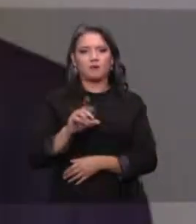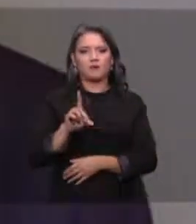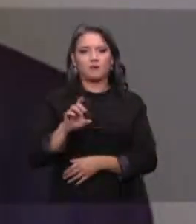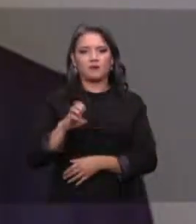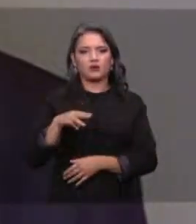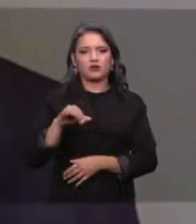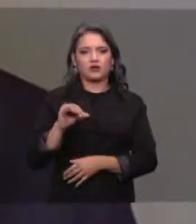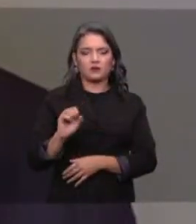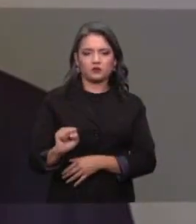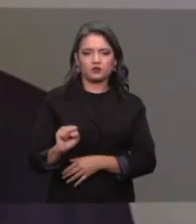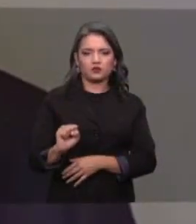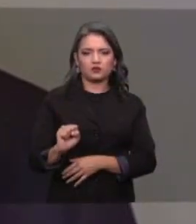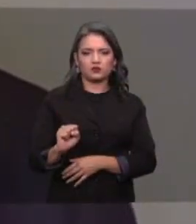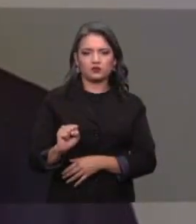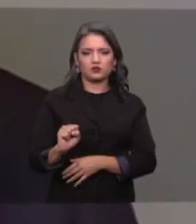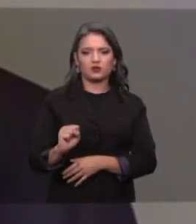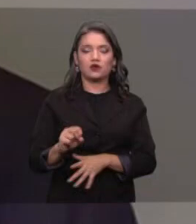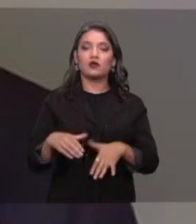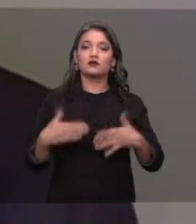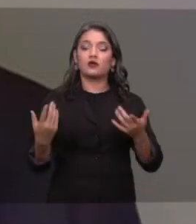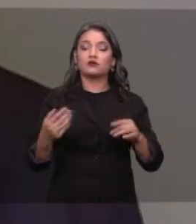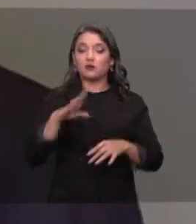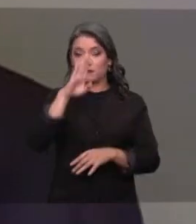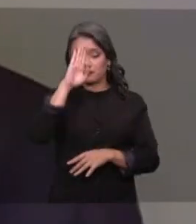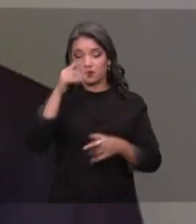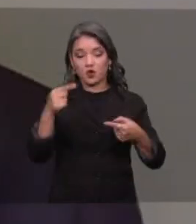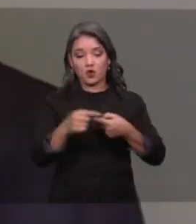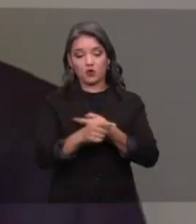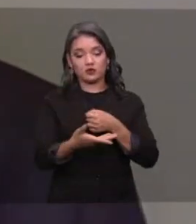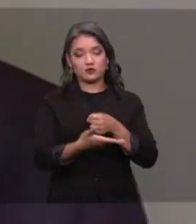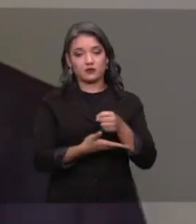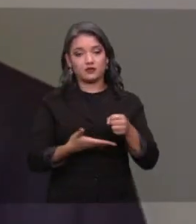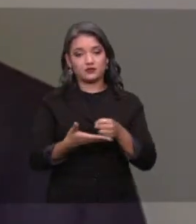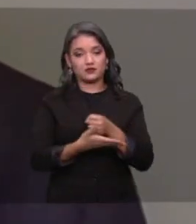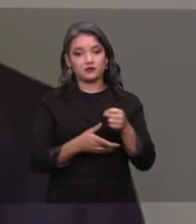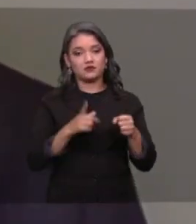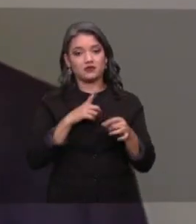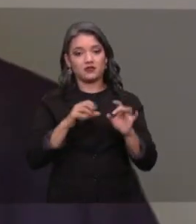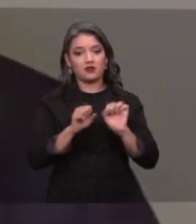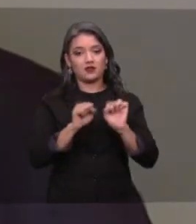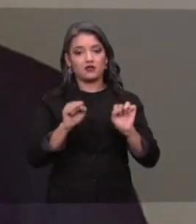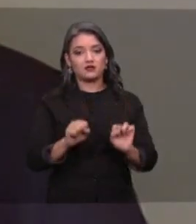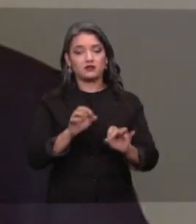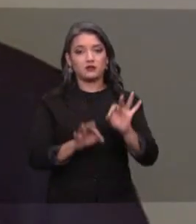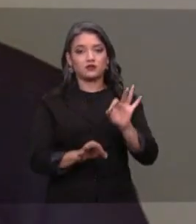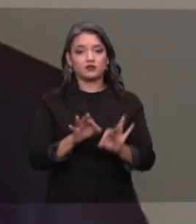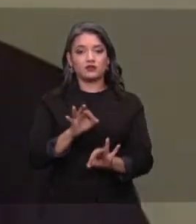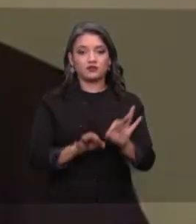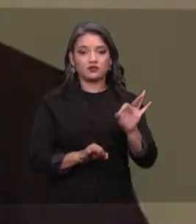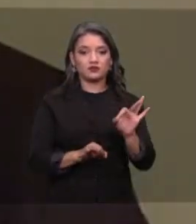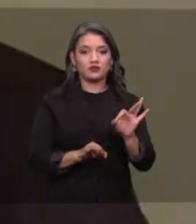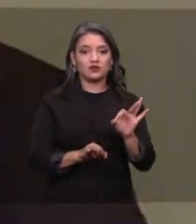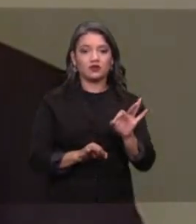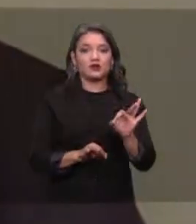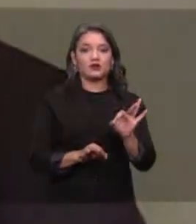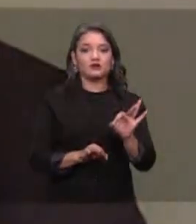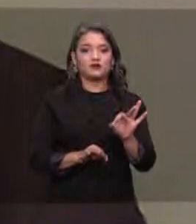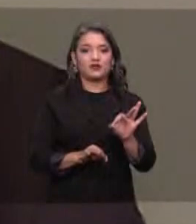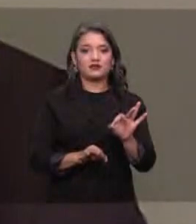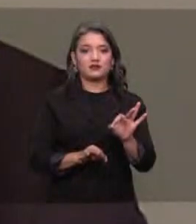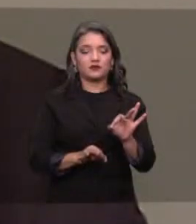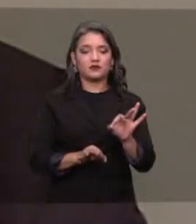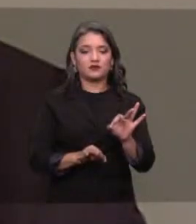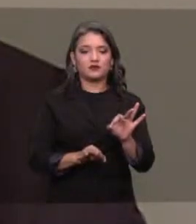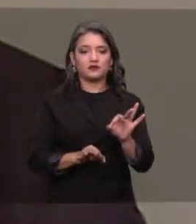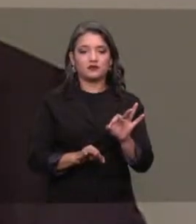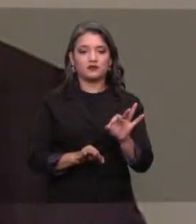Cidadania. Mais especificamente quanto à violação dos princípios informadores do sistema jurídico, reforçar o que já foi